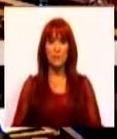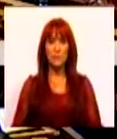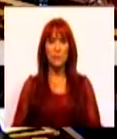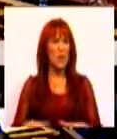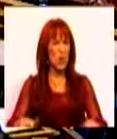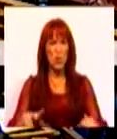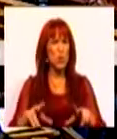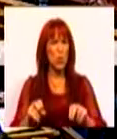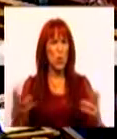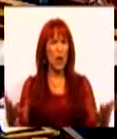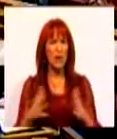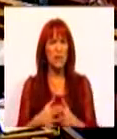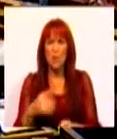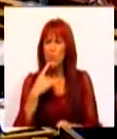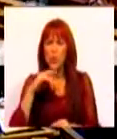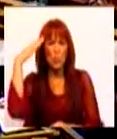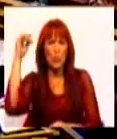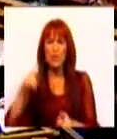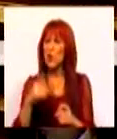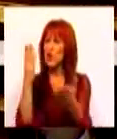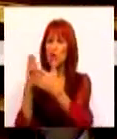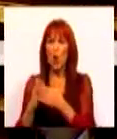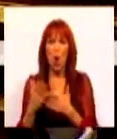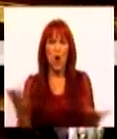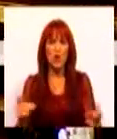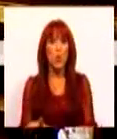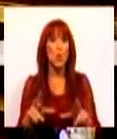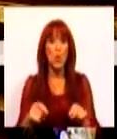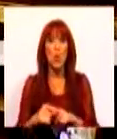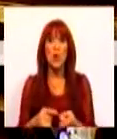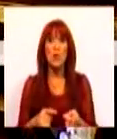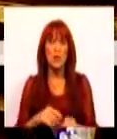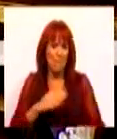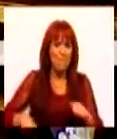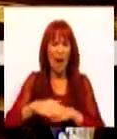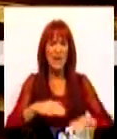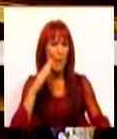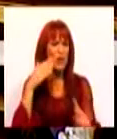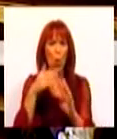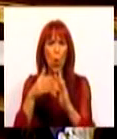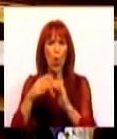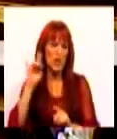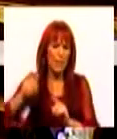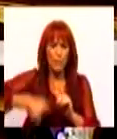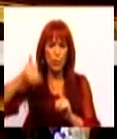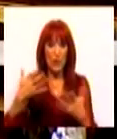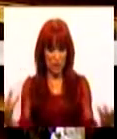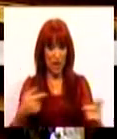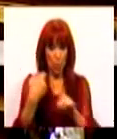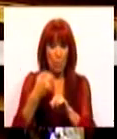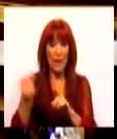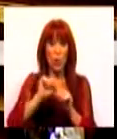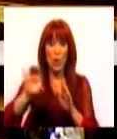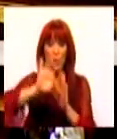nunca houve tantos professores nas escolas. Nunca se deram passos tão concretos e tão relevantes no combate